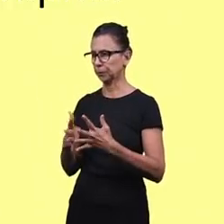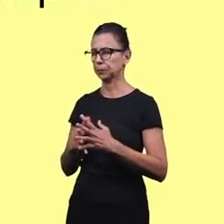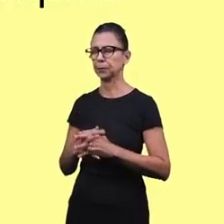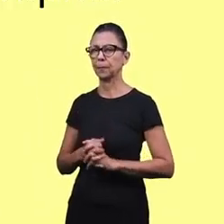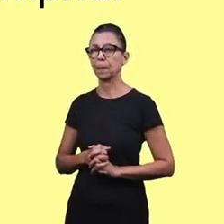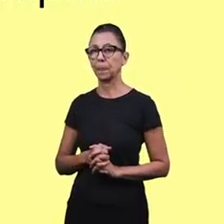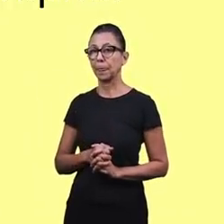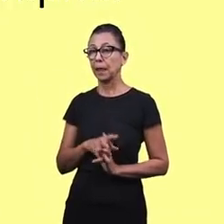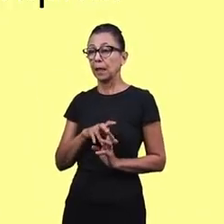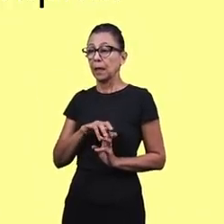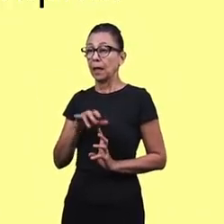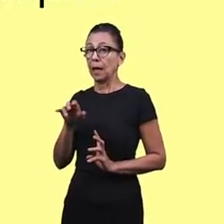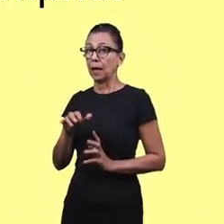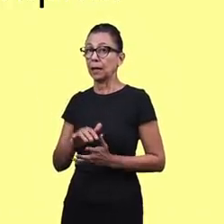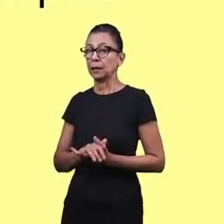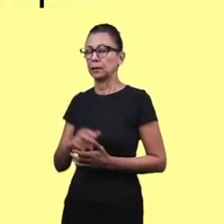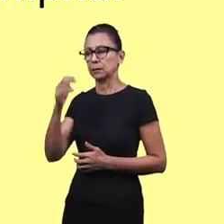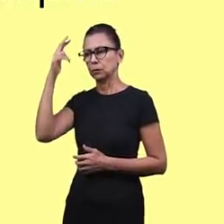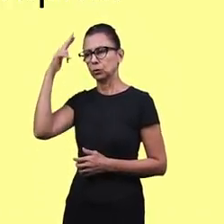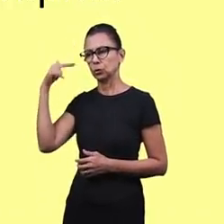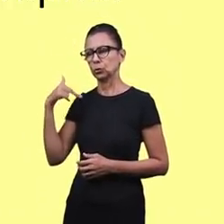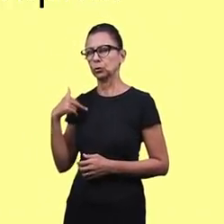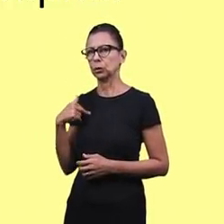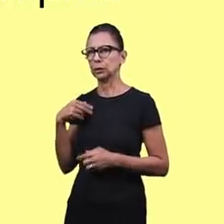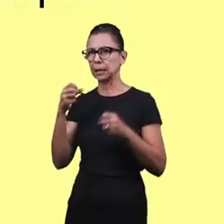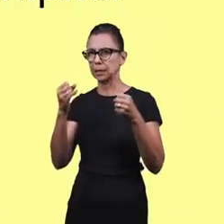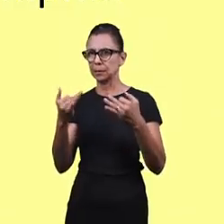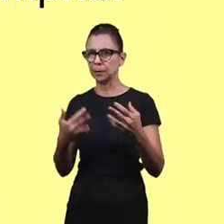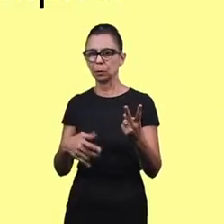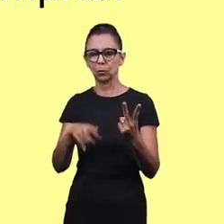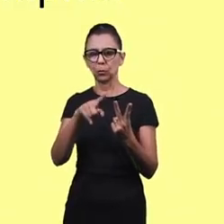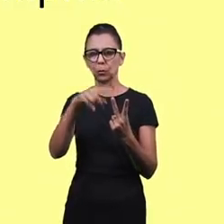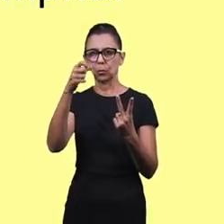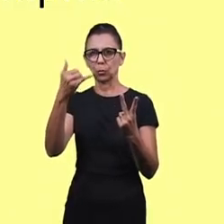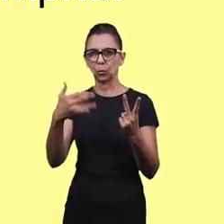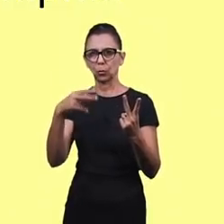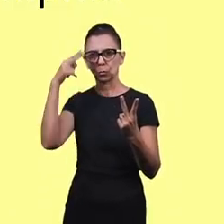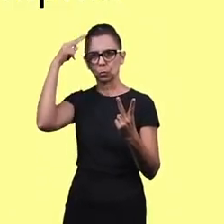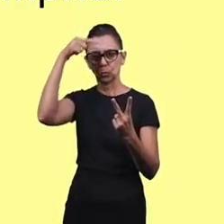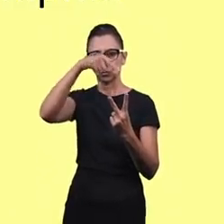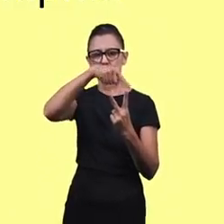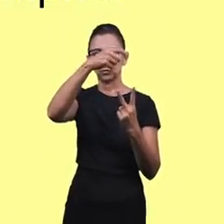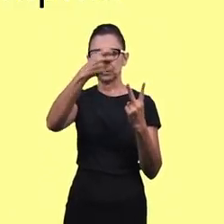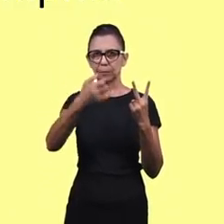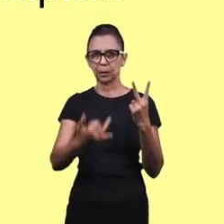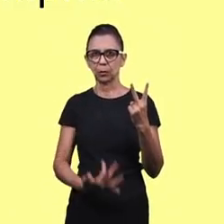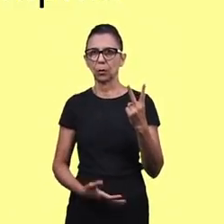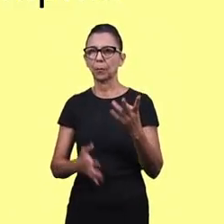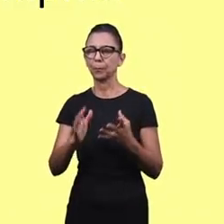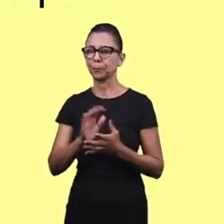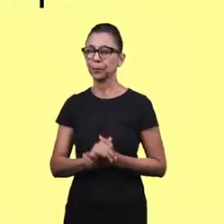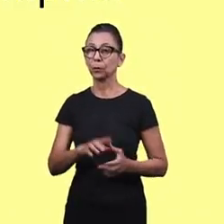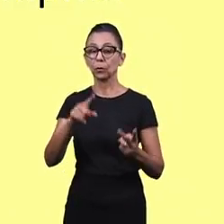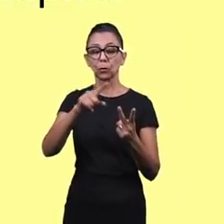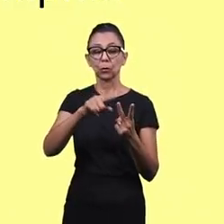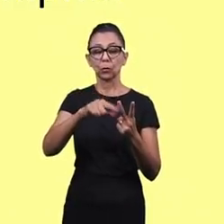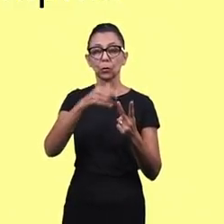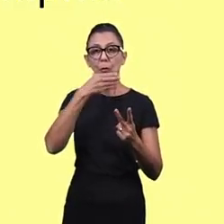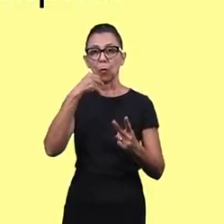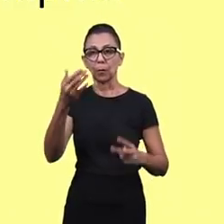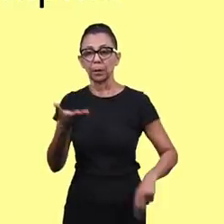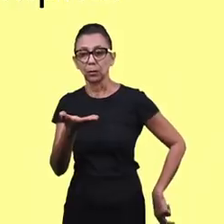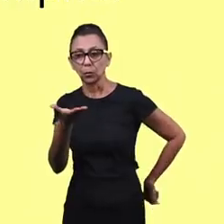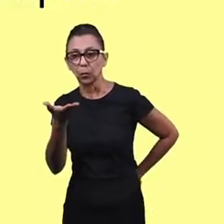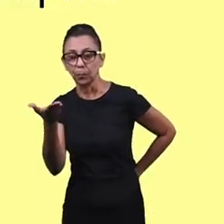eles contaram. E ao contar, José deu o discernimento de cada um dos sonhos. Disse que